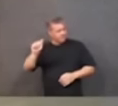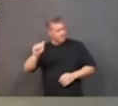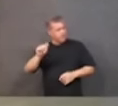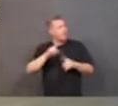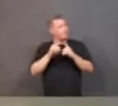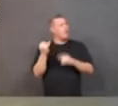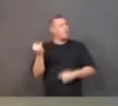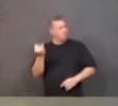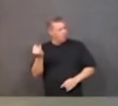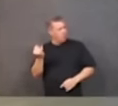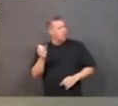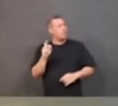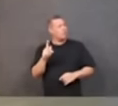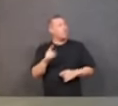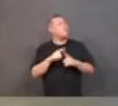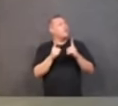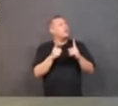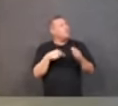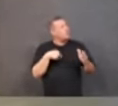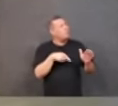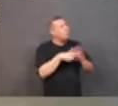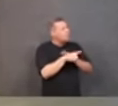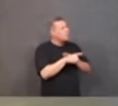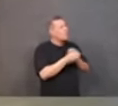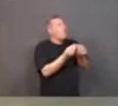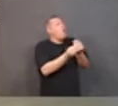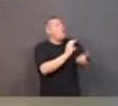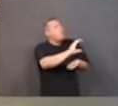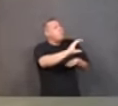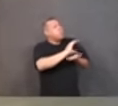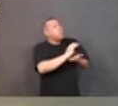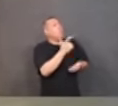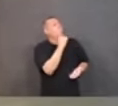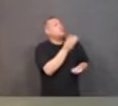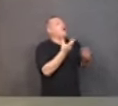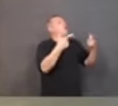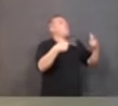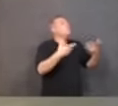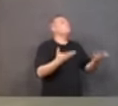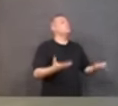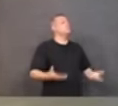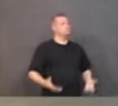mas a pergunta é de onde virão os recursos para estes investimentos?